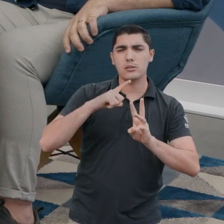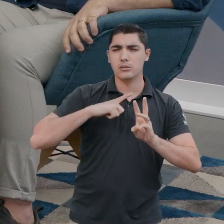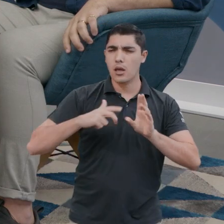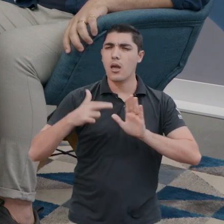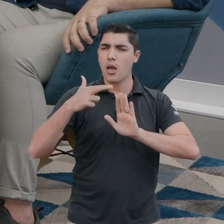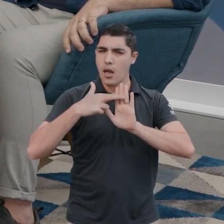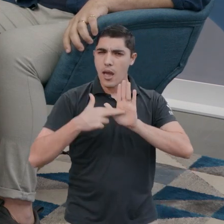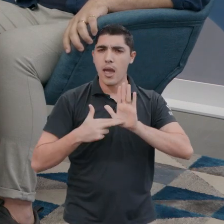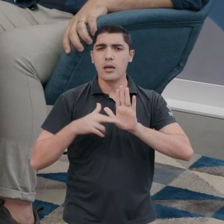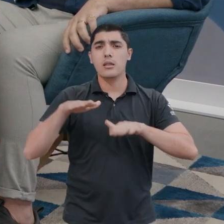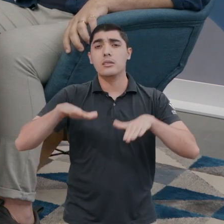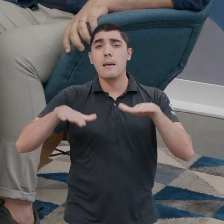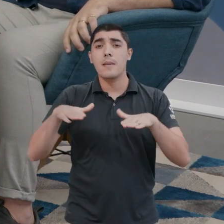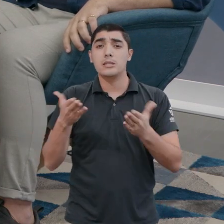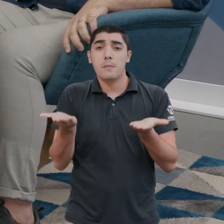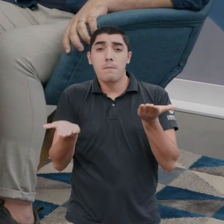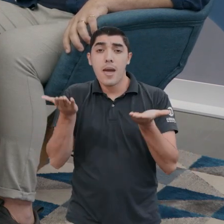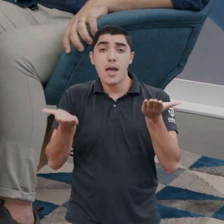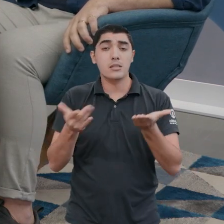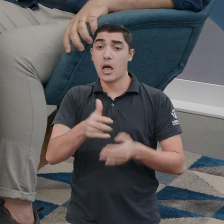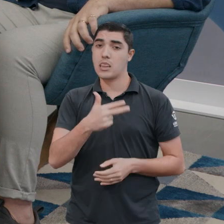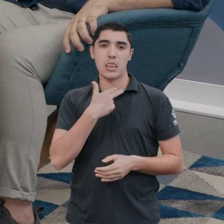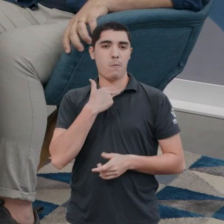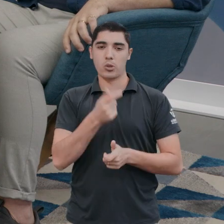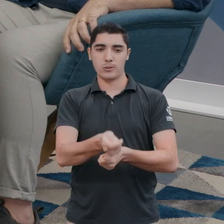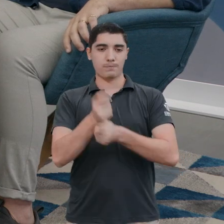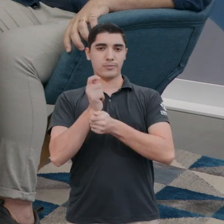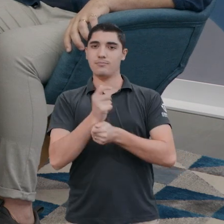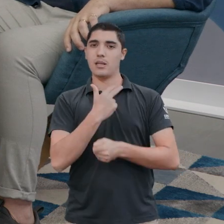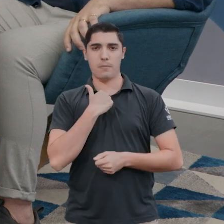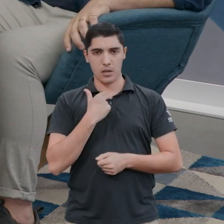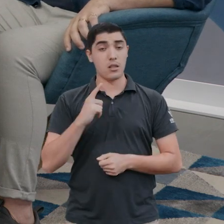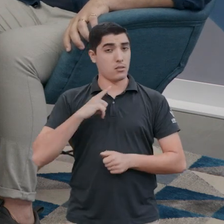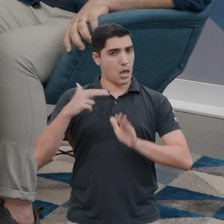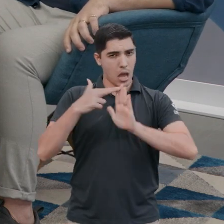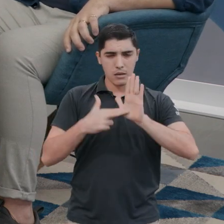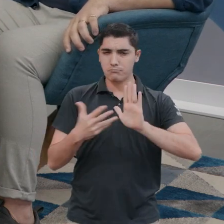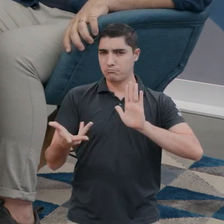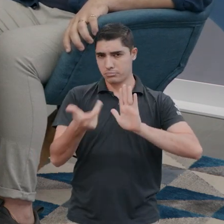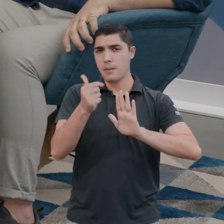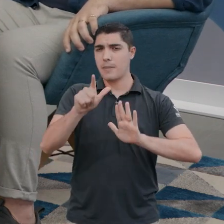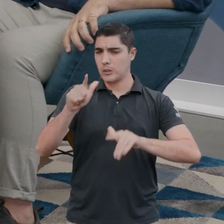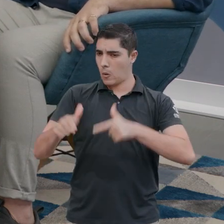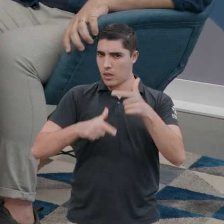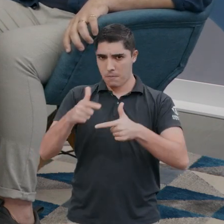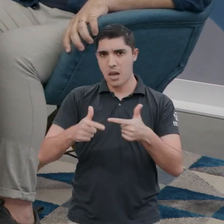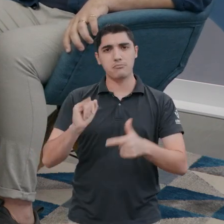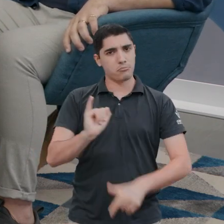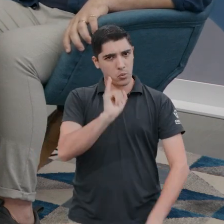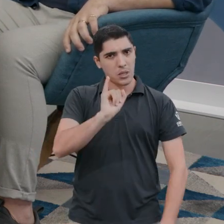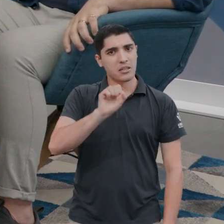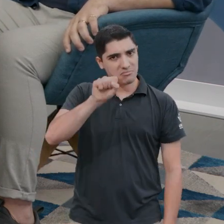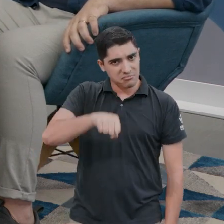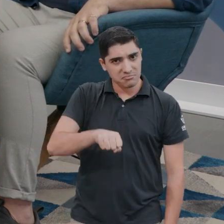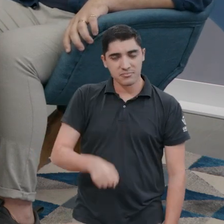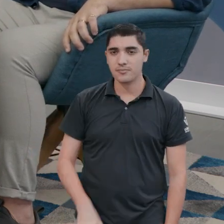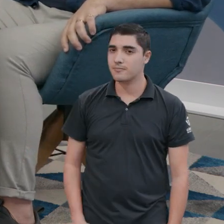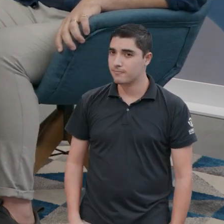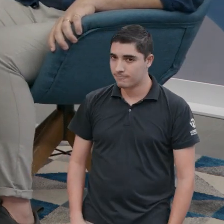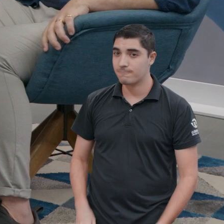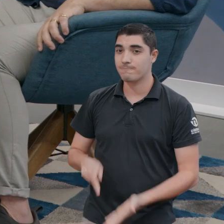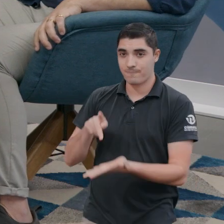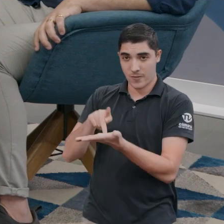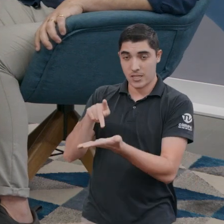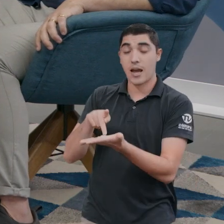tem umas regras, né? Dependendo do peso, não pode ser pescado e tudo mais. Mas, sem dúvida, é um trabalho para lá de importante, né?